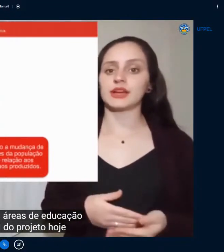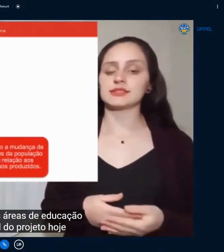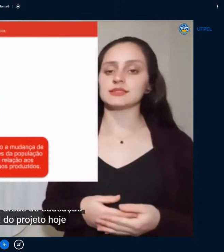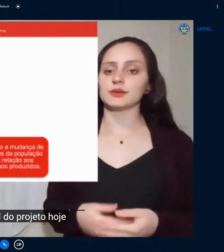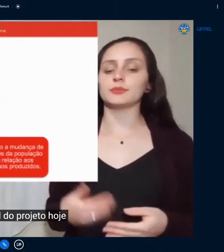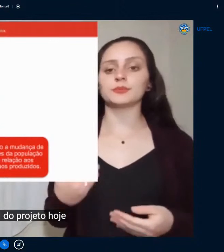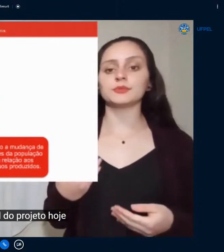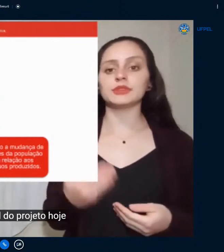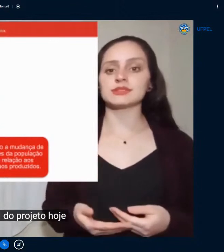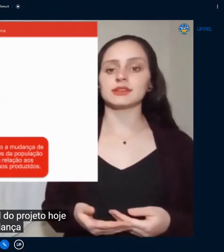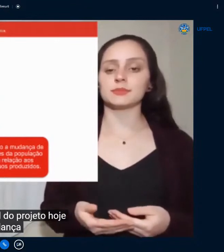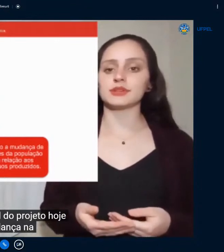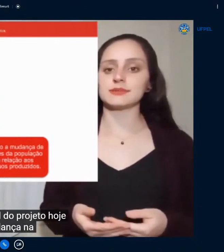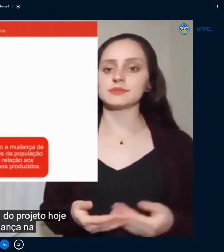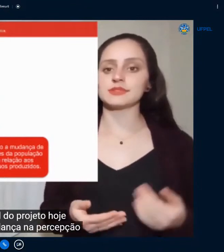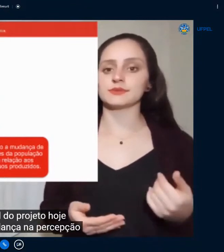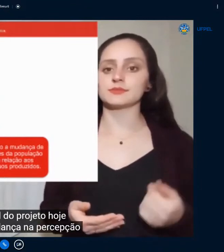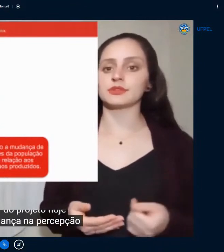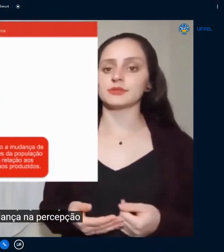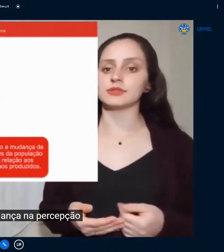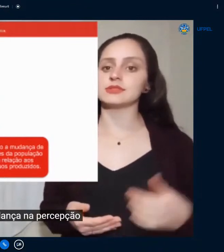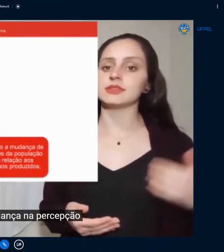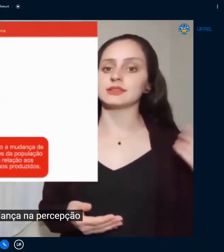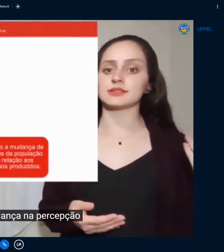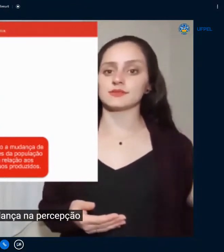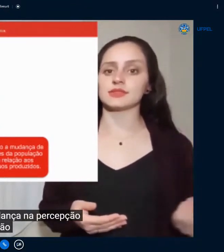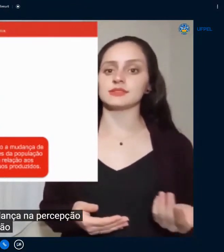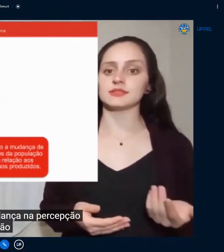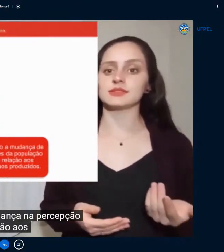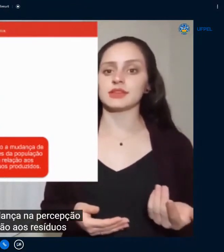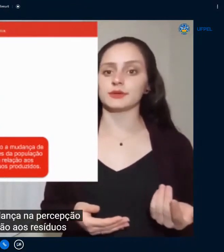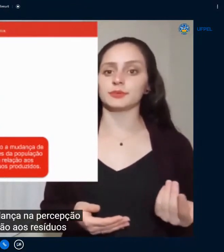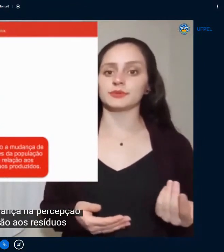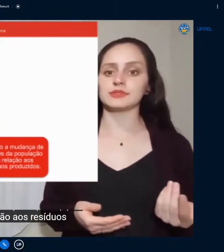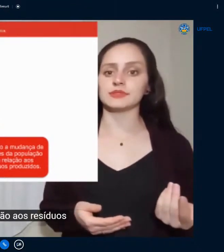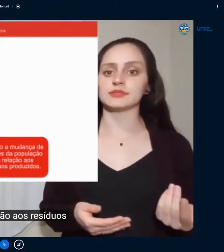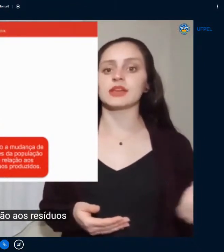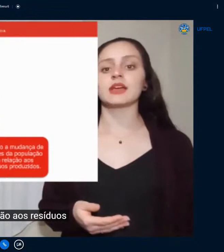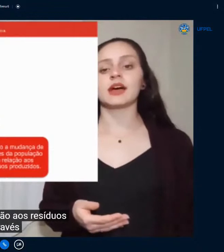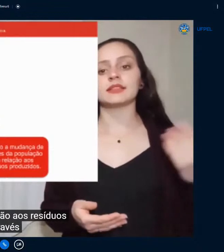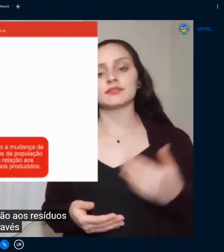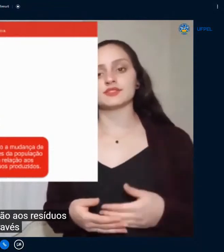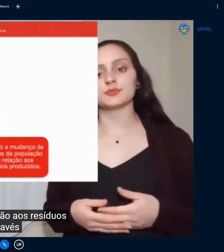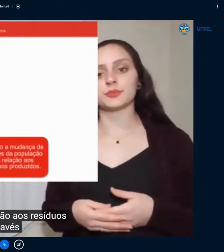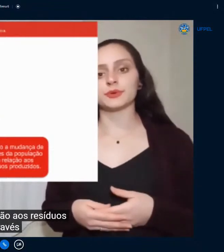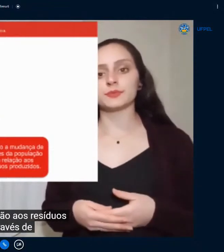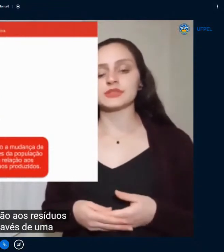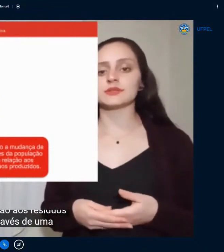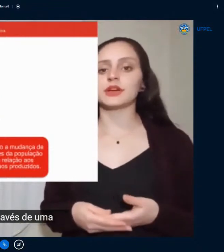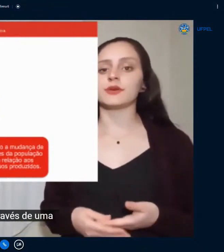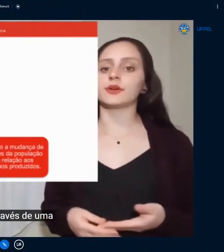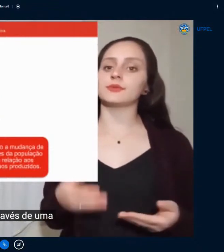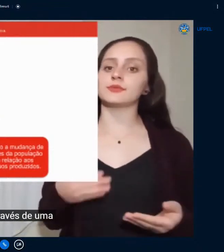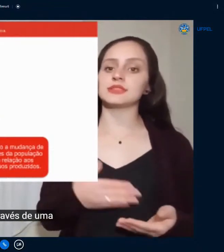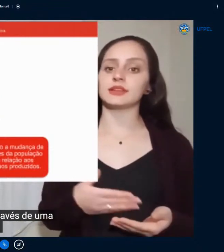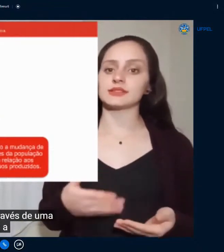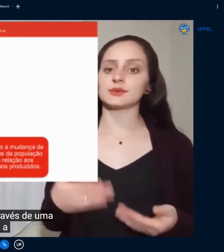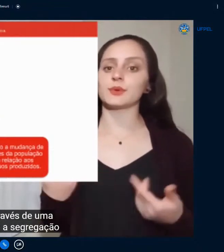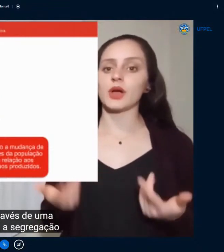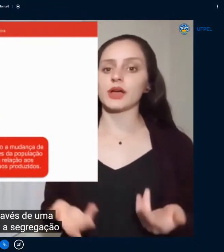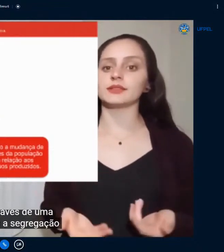pôde notar-se, então, uma mudança na percepção dos moradores em relação aos resíduos que eram produzidos, através de uma preocupação maior